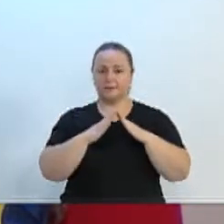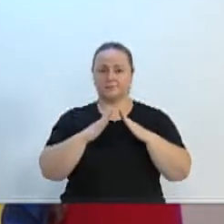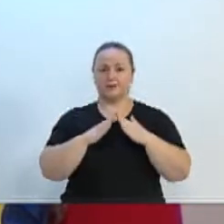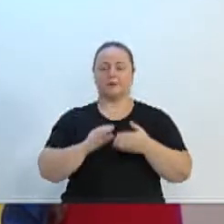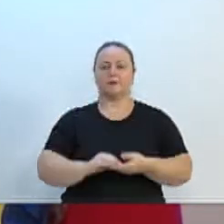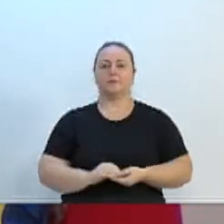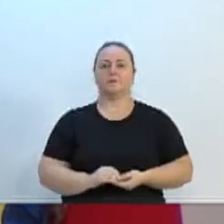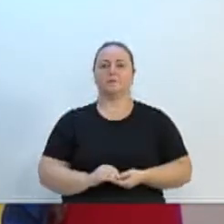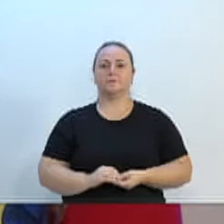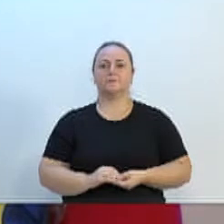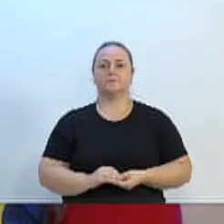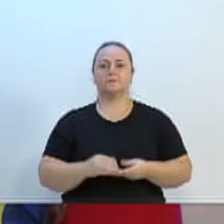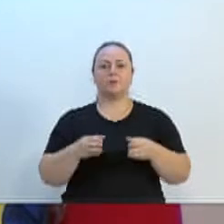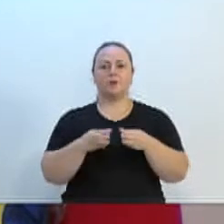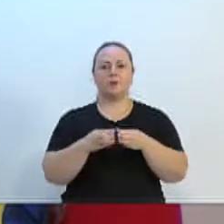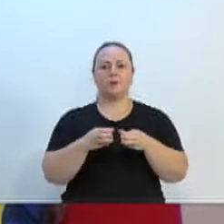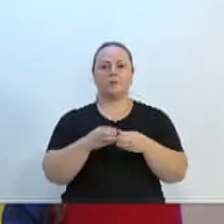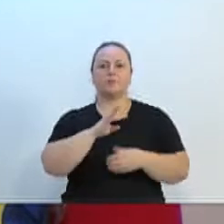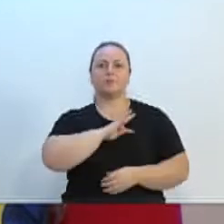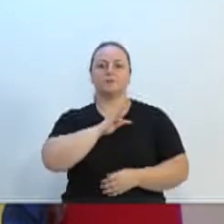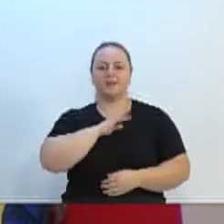técnica que nos acompanha aqui neste plenário.